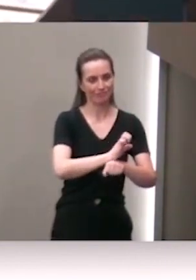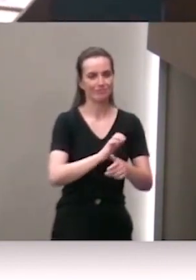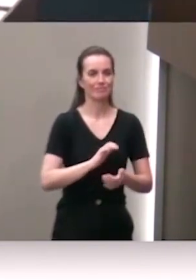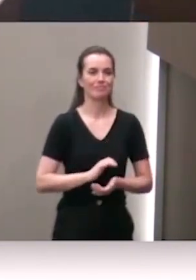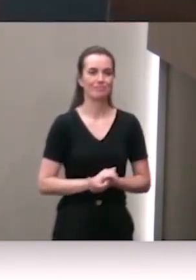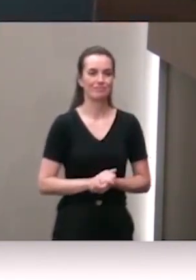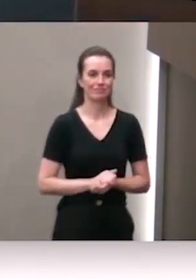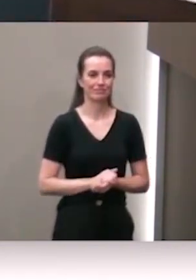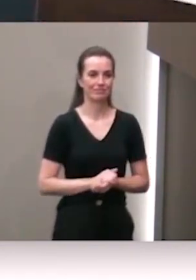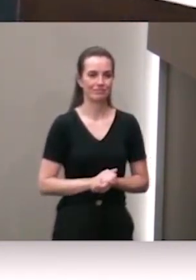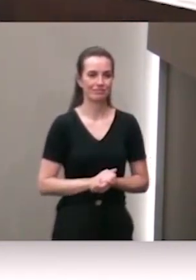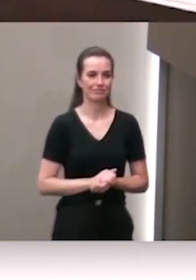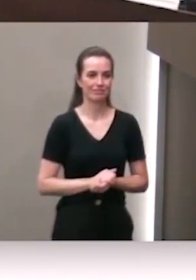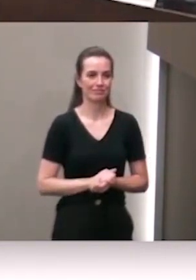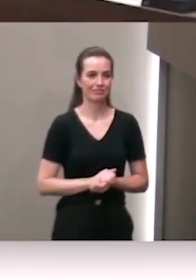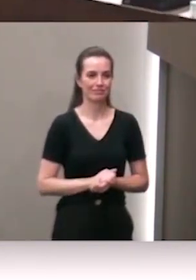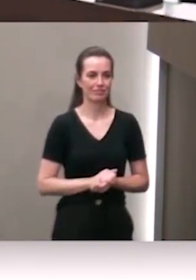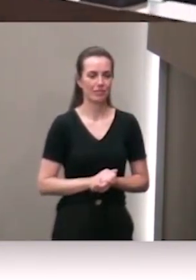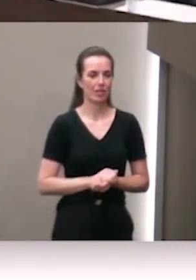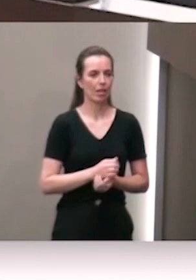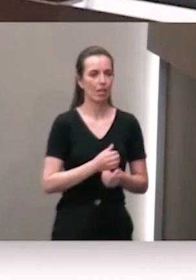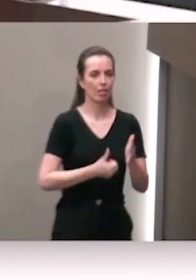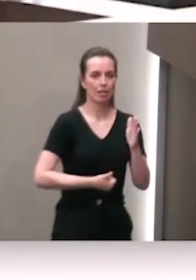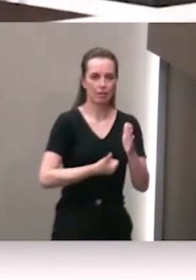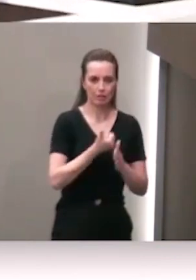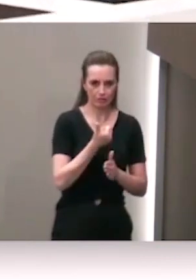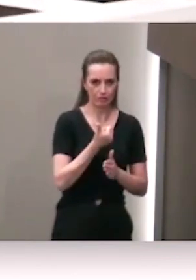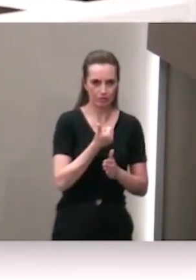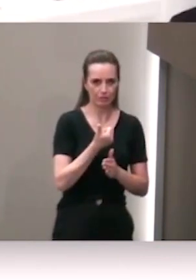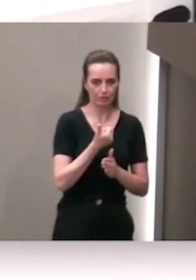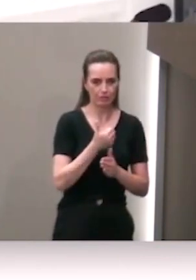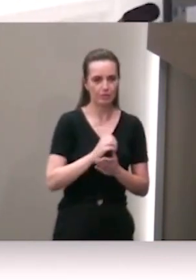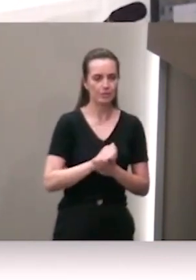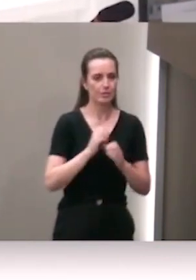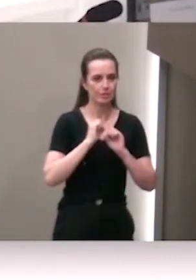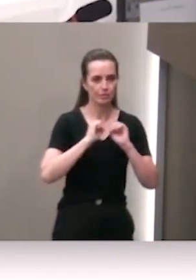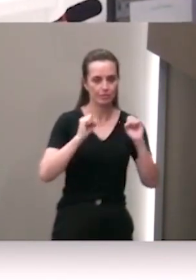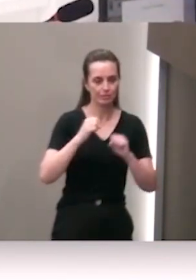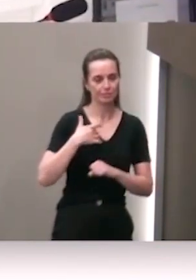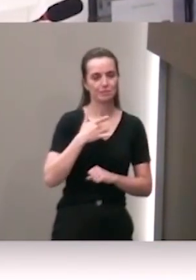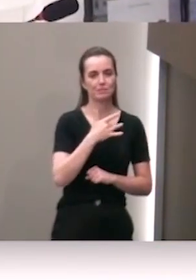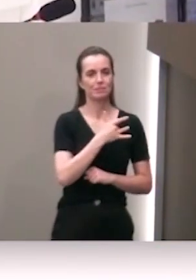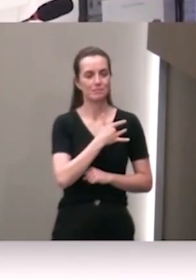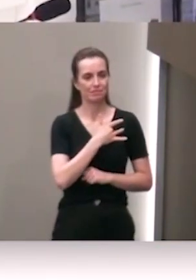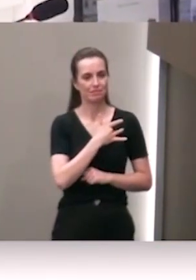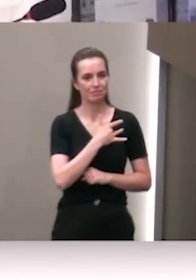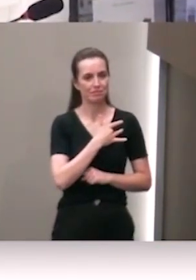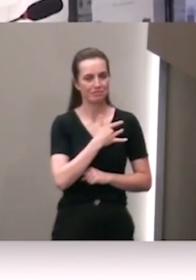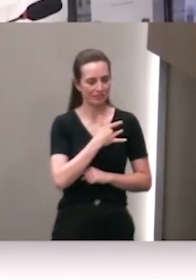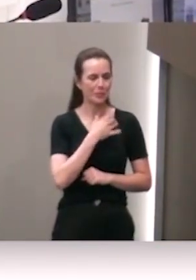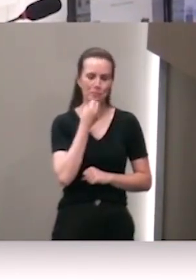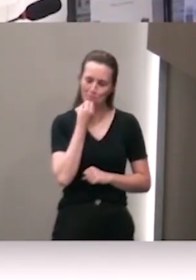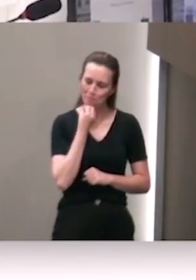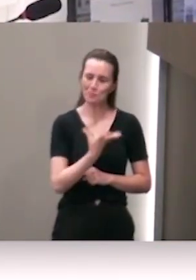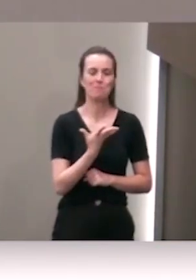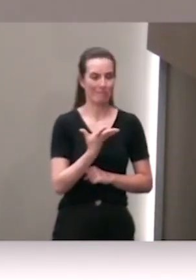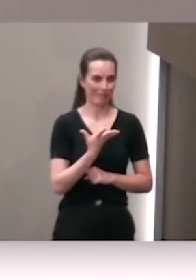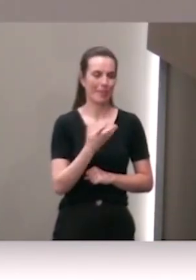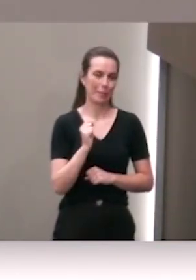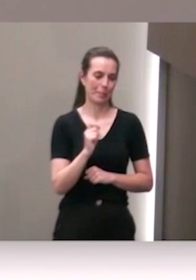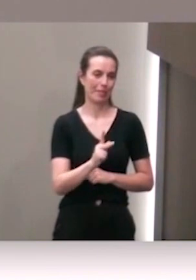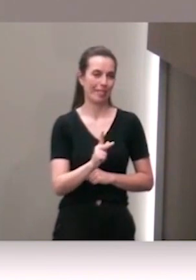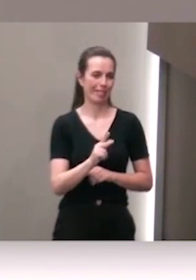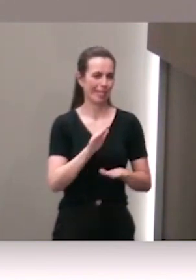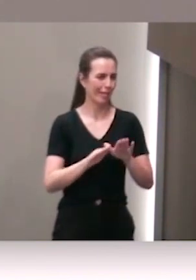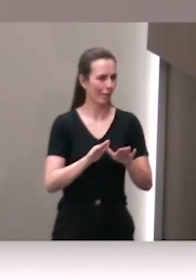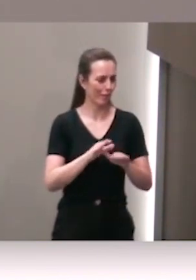era na 6ª Coordenadoria Regional da Saúde, e diga-se passar, me sinto muito bem aposentado, viu? Quem sabe eu não ganho o que queria, mas